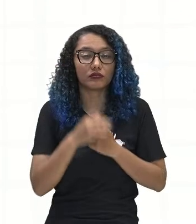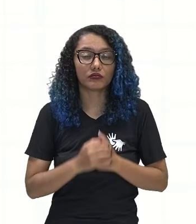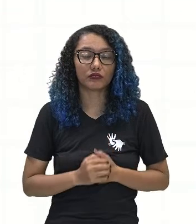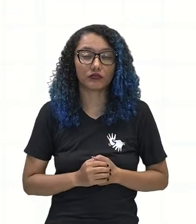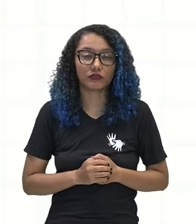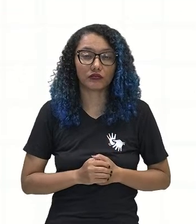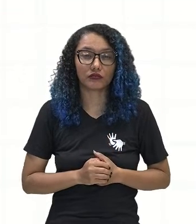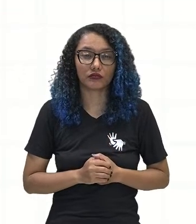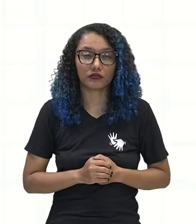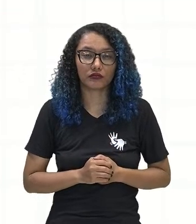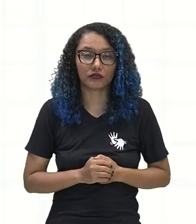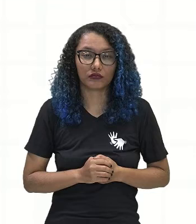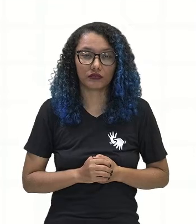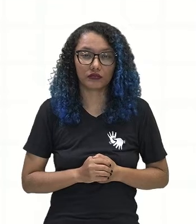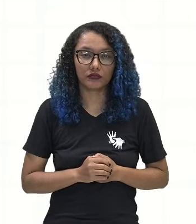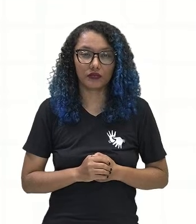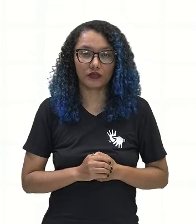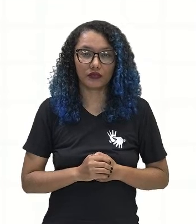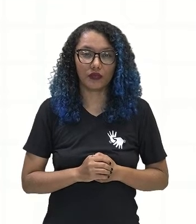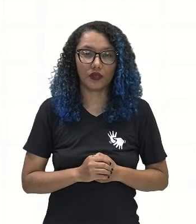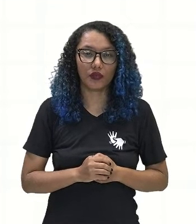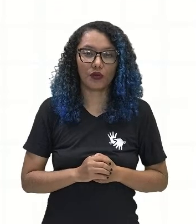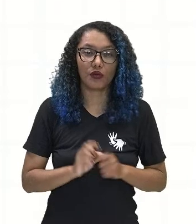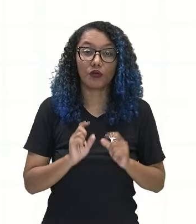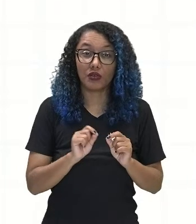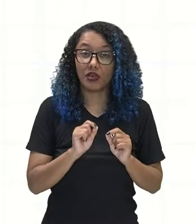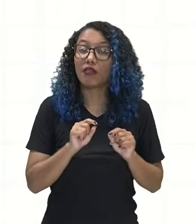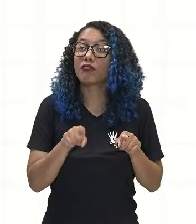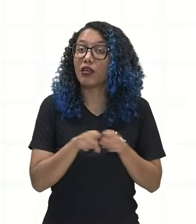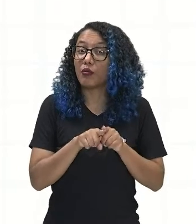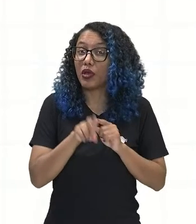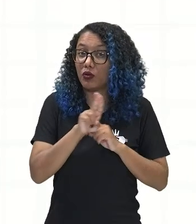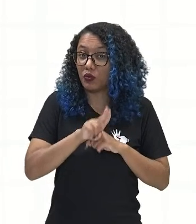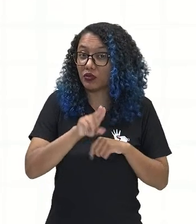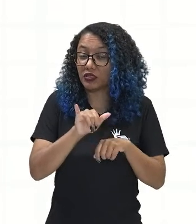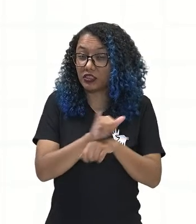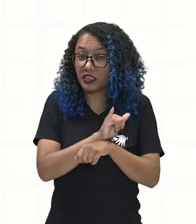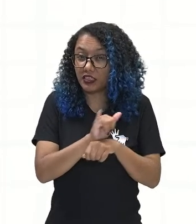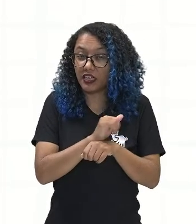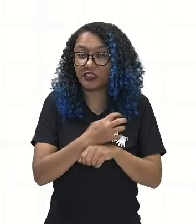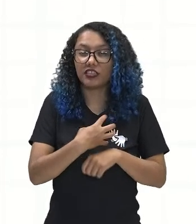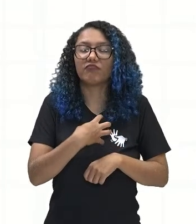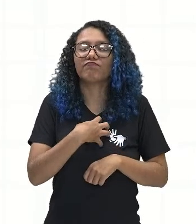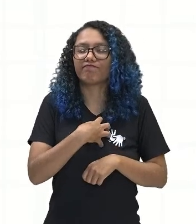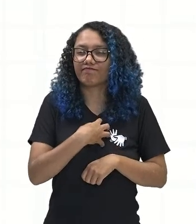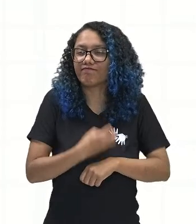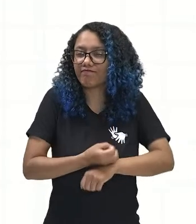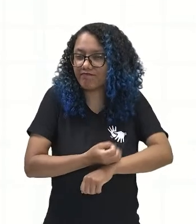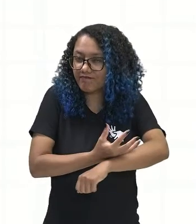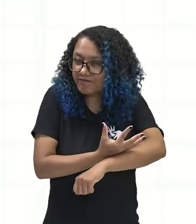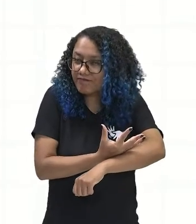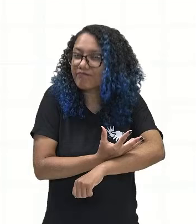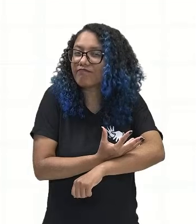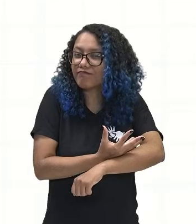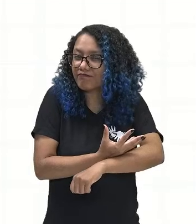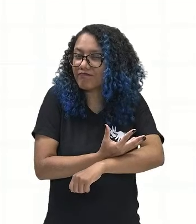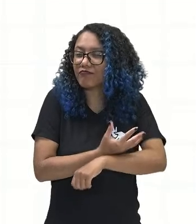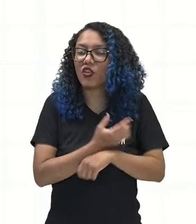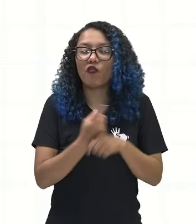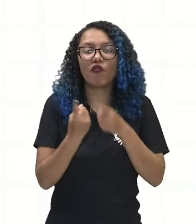veja, convence aqui pelo desejo, pelas emoções também, né, para desejar, tem aquele impulso